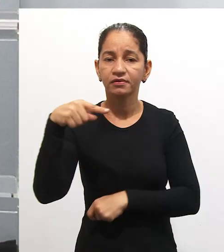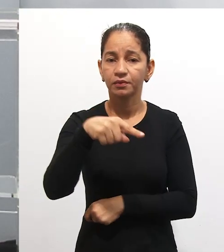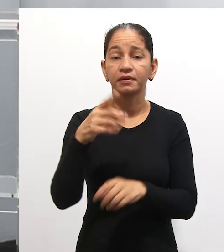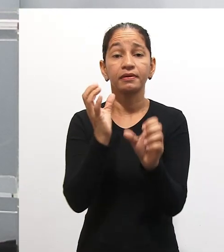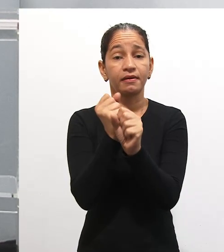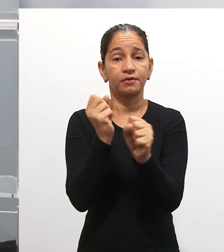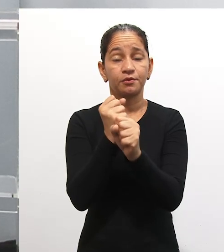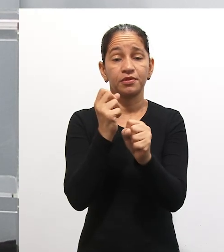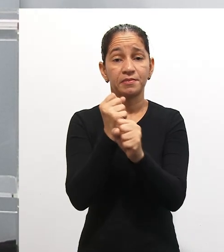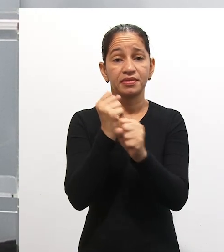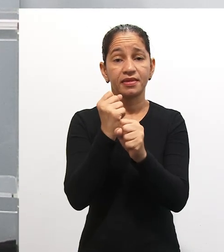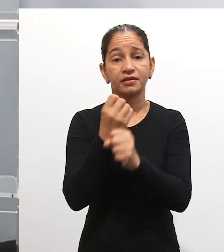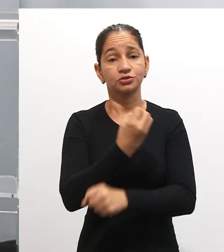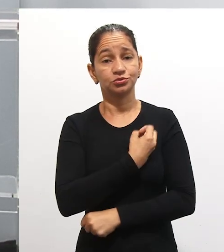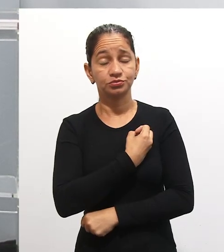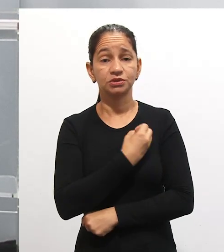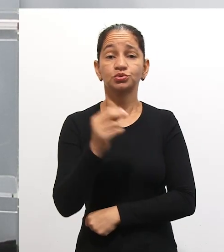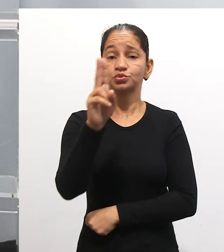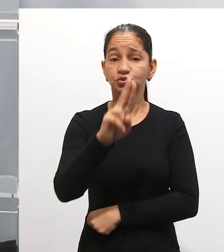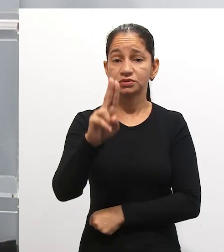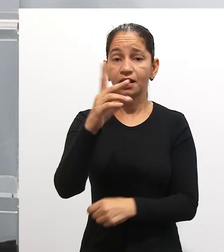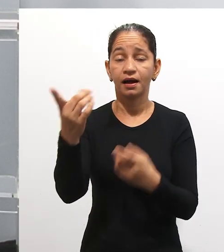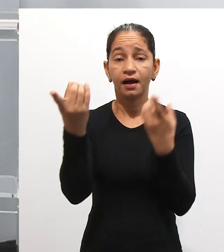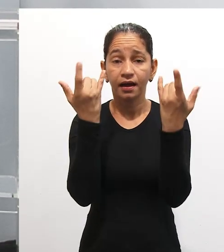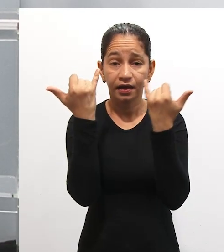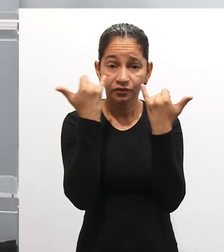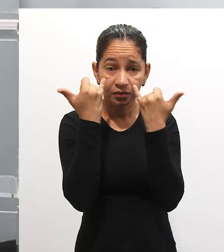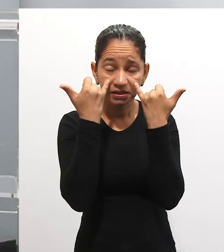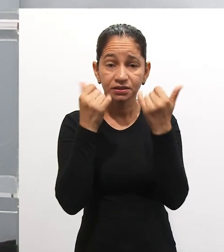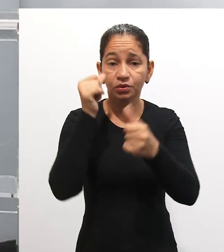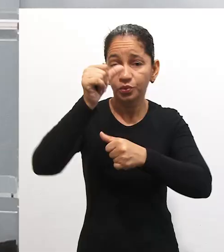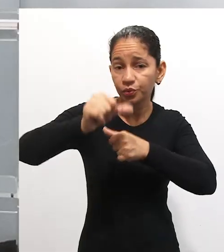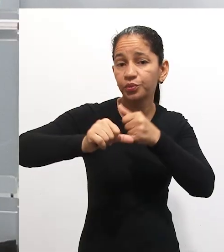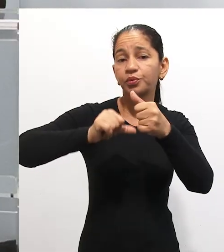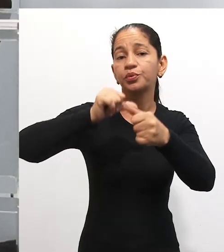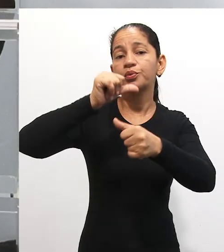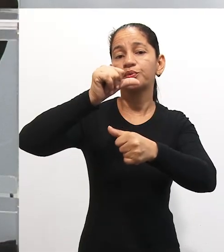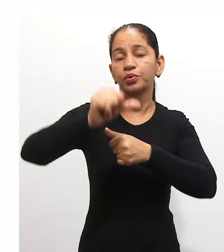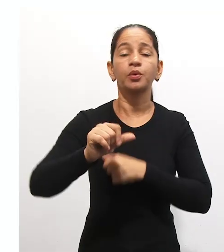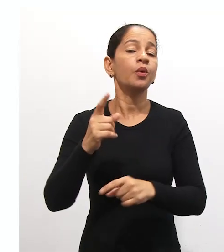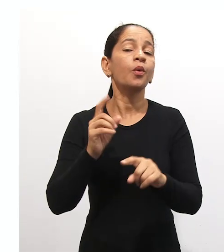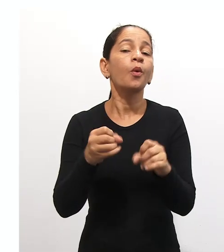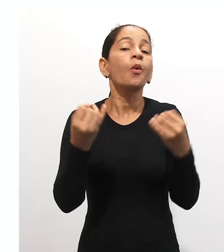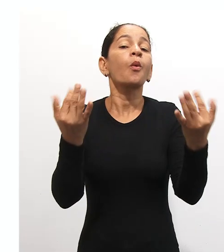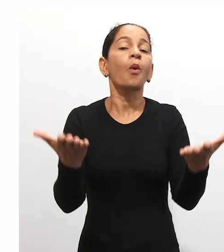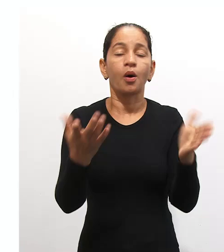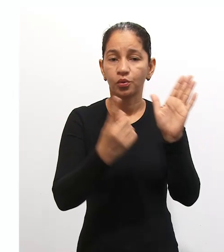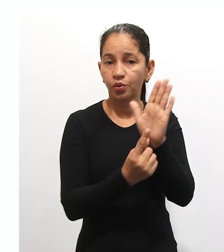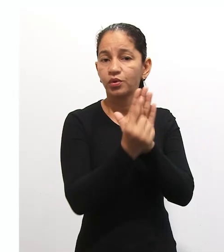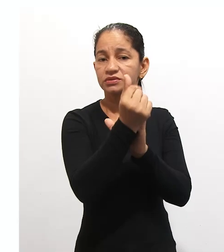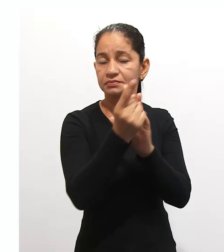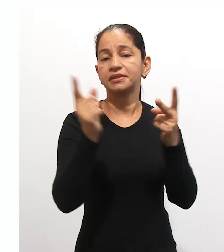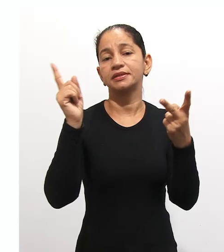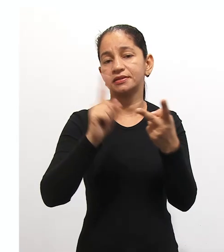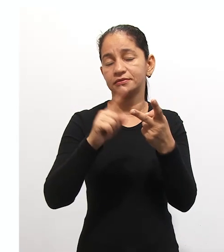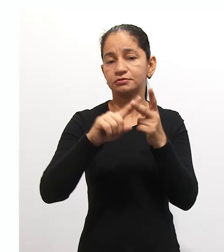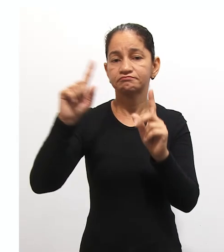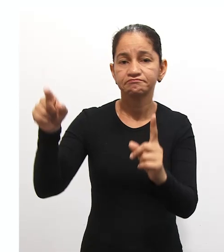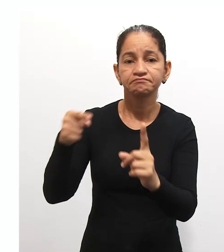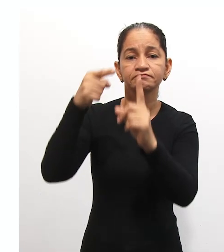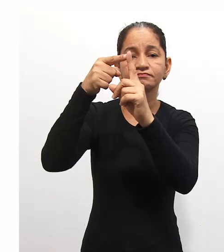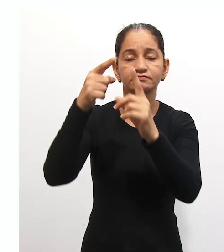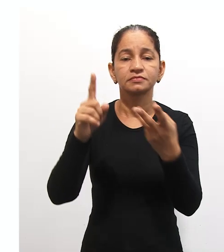contador gerencial ele vai estar utilizando no seu dia a dia? Ele tem orçamentos, análise de pontos de equilíbrio, margem